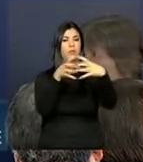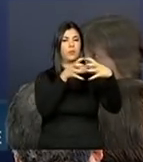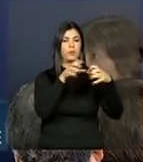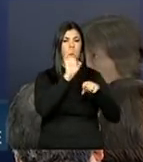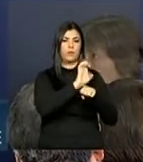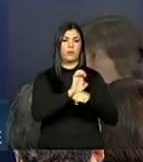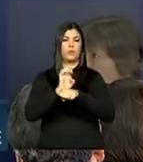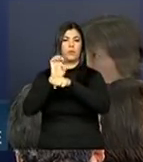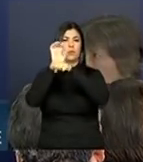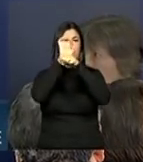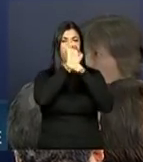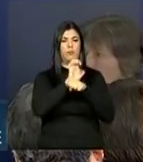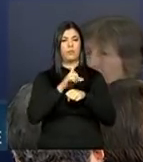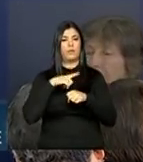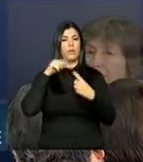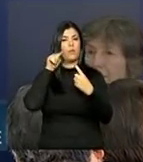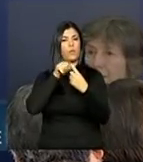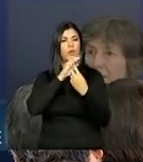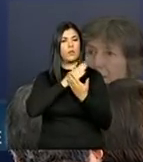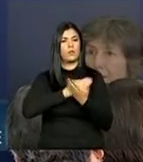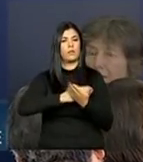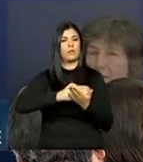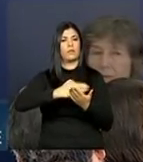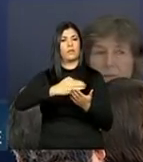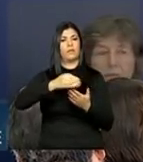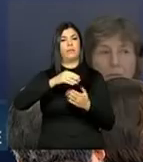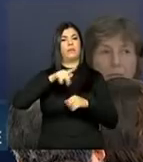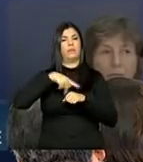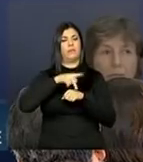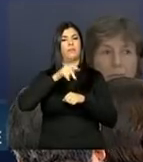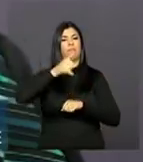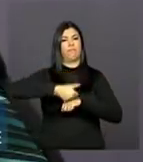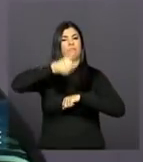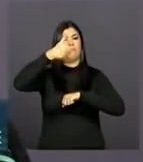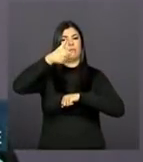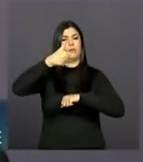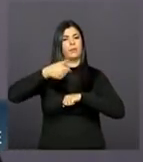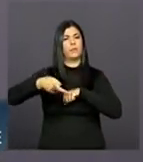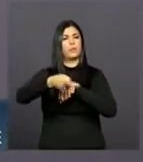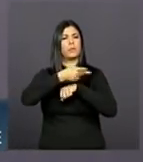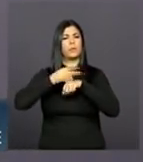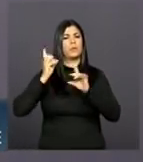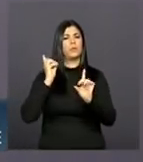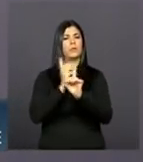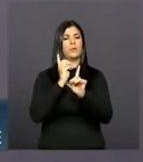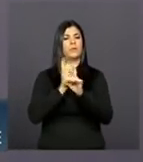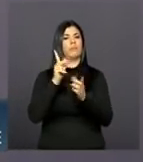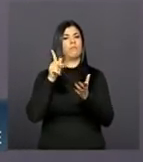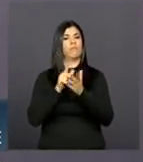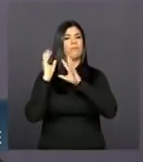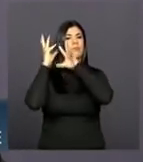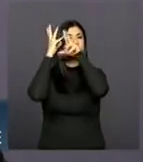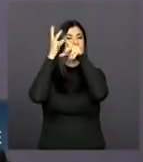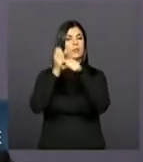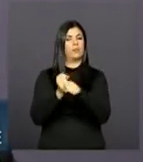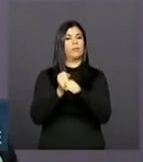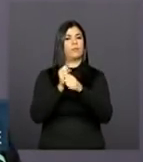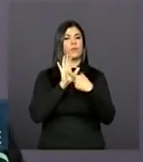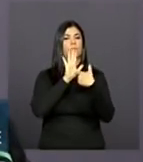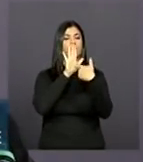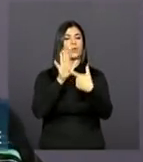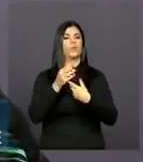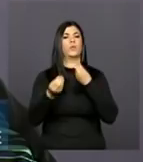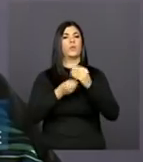estaduais será um ponto de partida para um país melhor A Busca da Verdade histórica é uma forma de